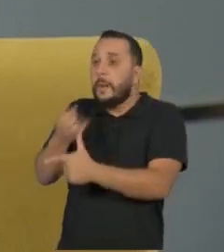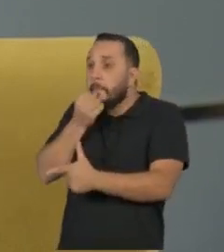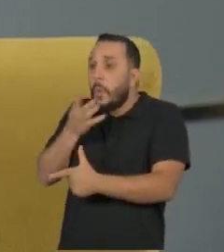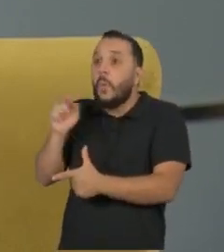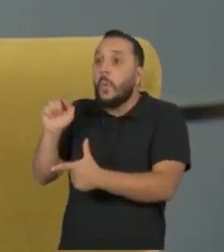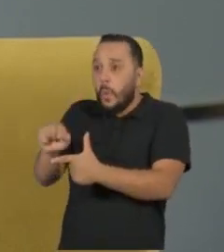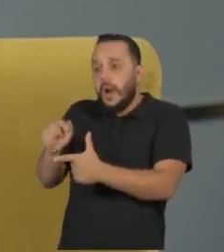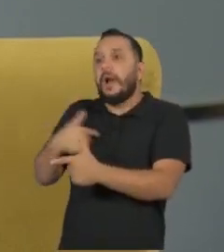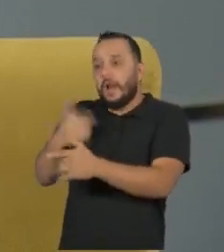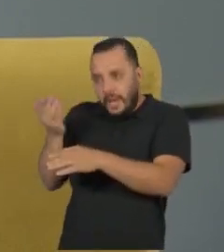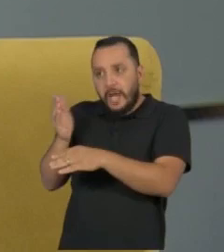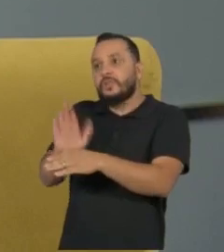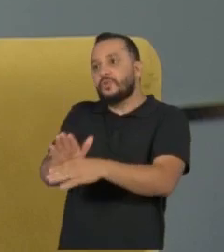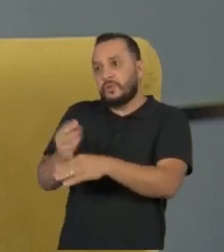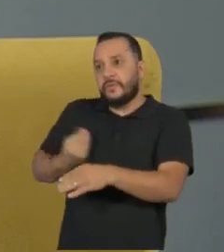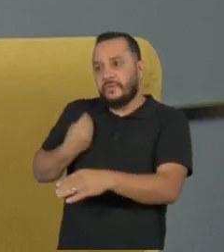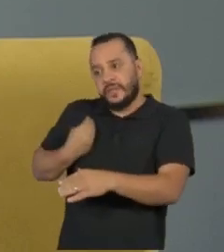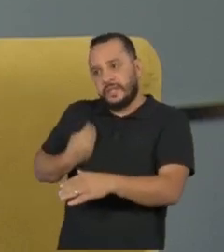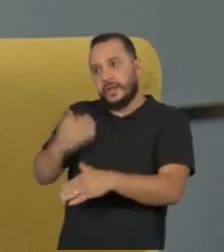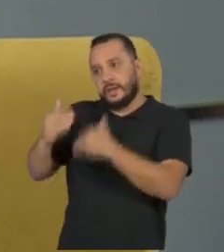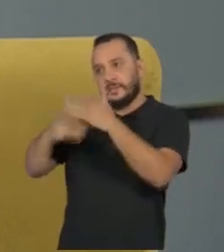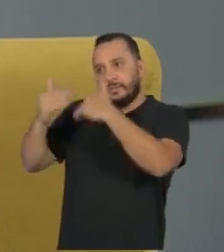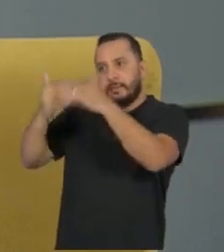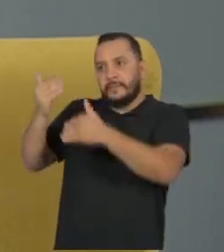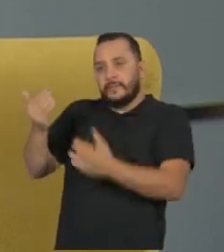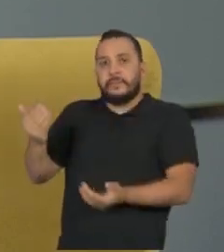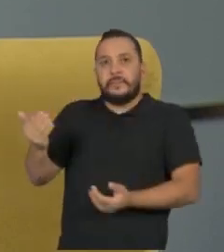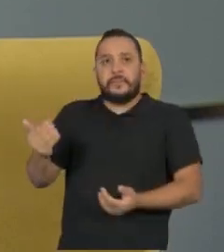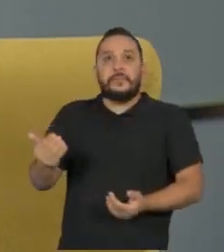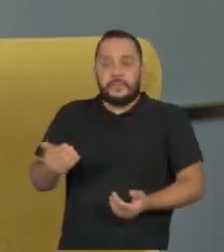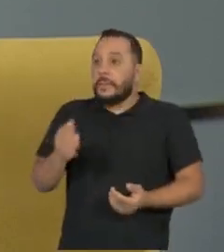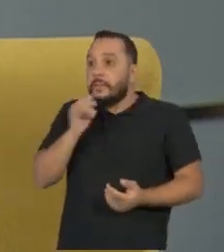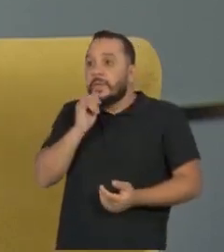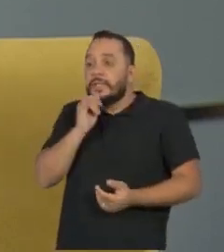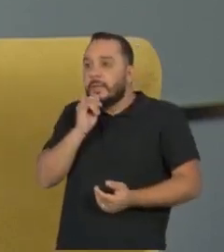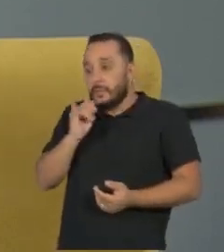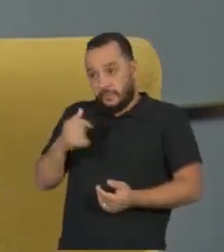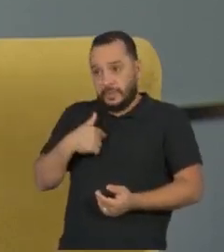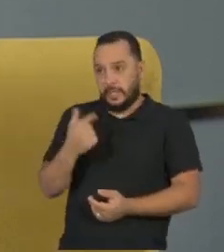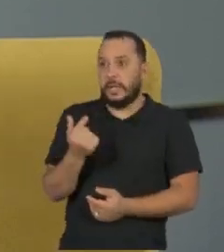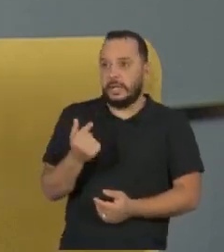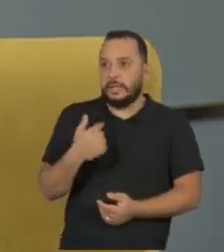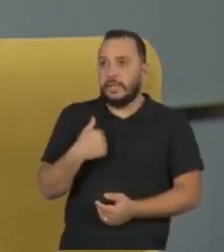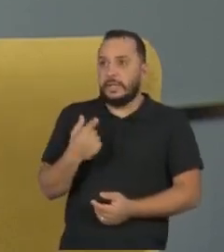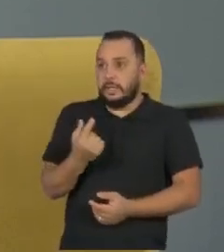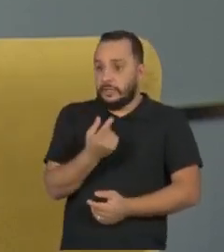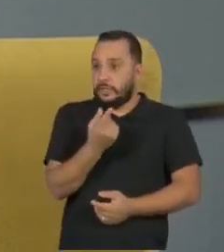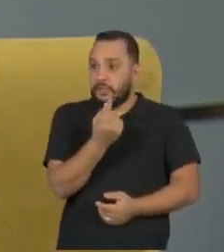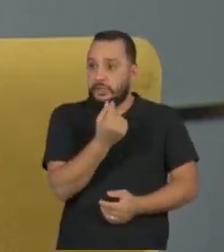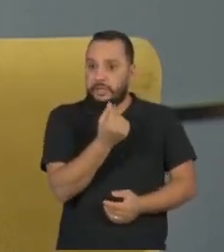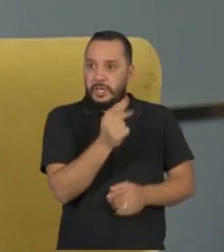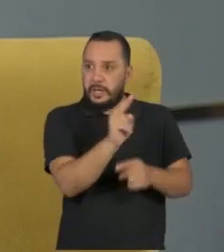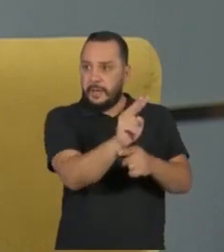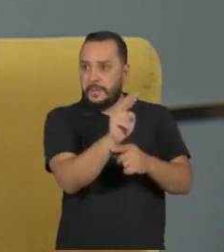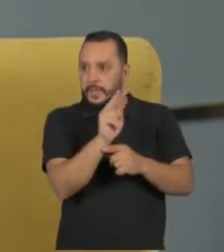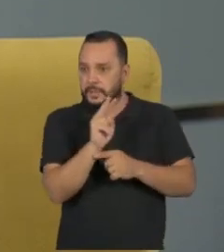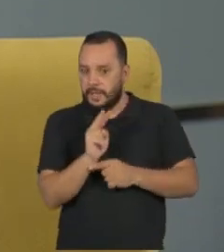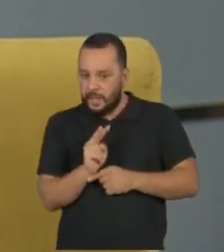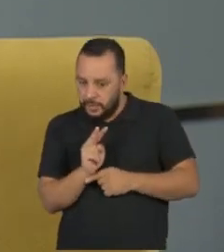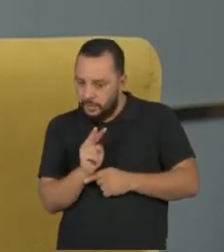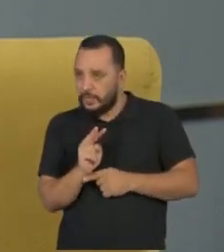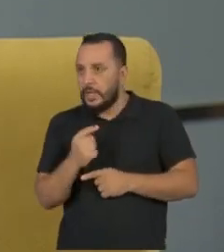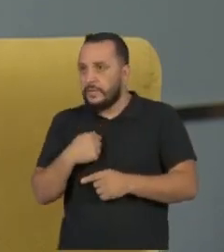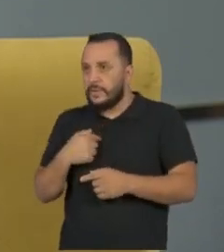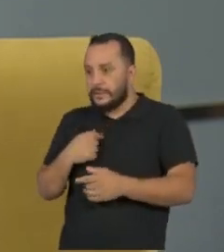a construir patrimônio. E gerar renda. Né? Quando você usa o dinheiro emprestado para comprar um ativo que